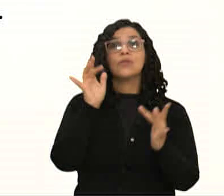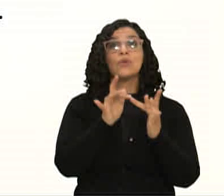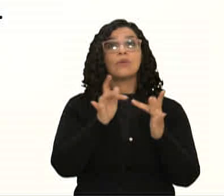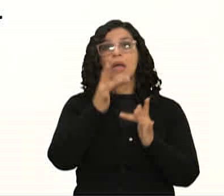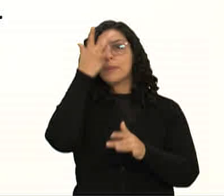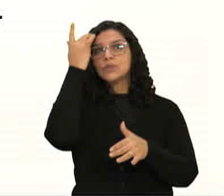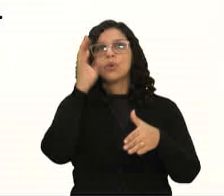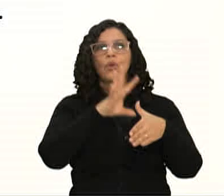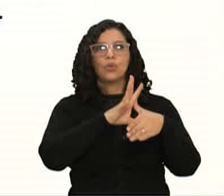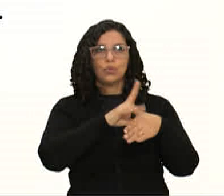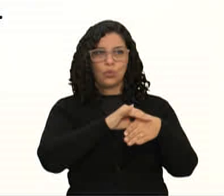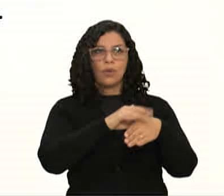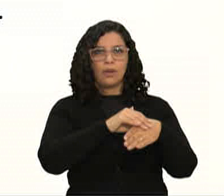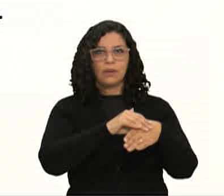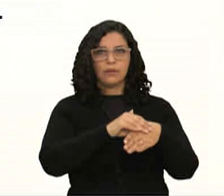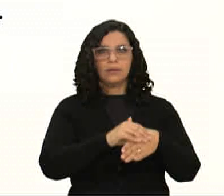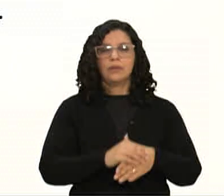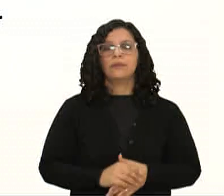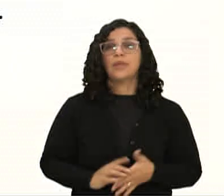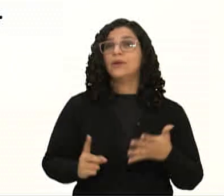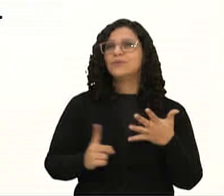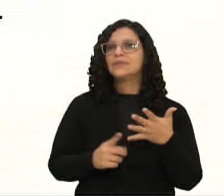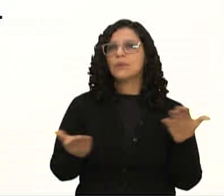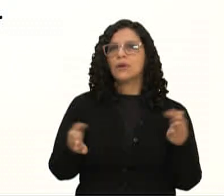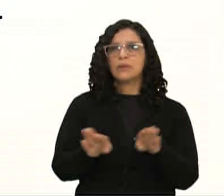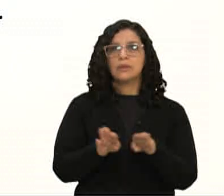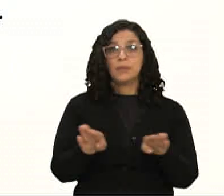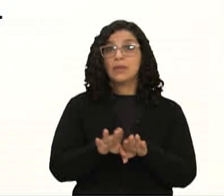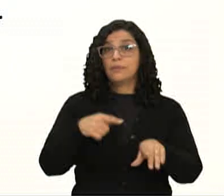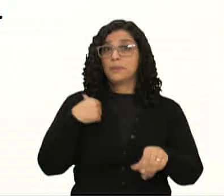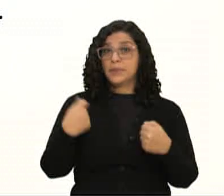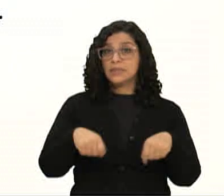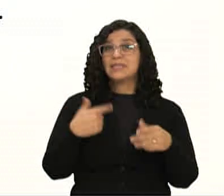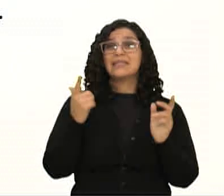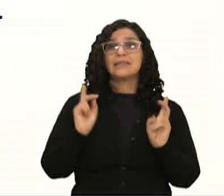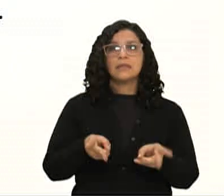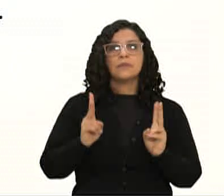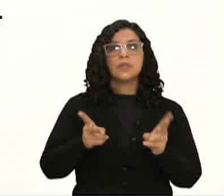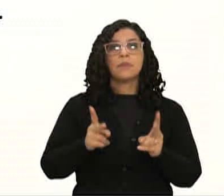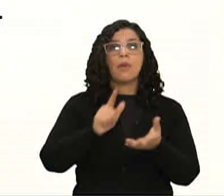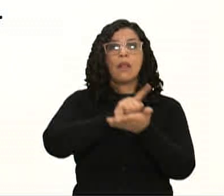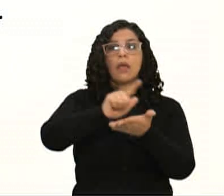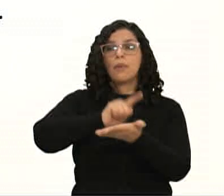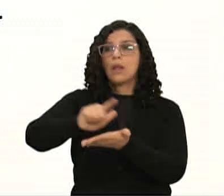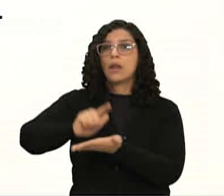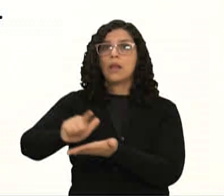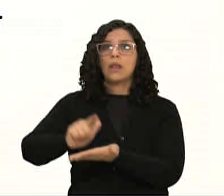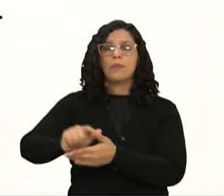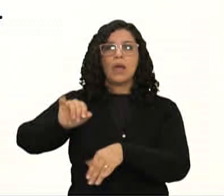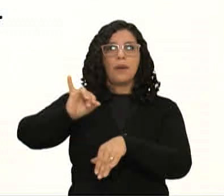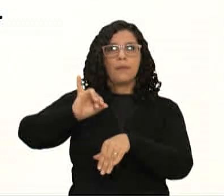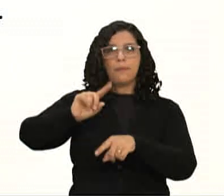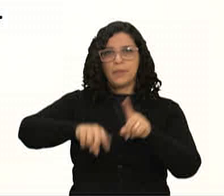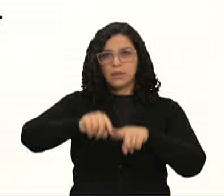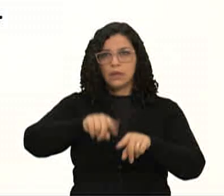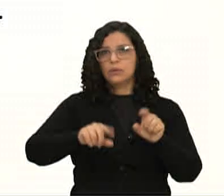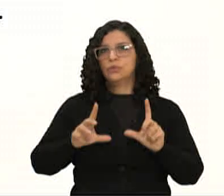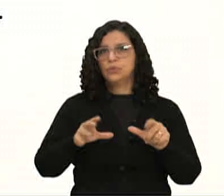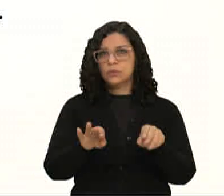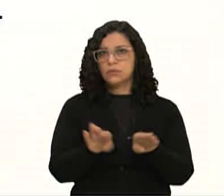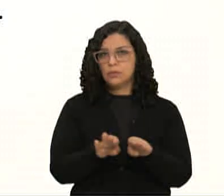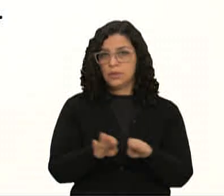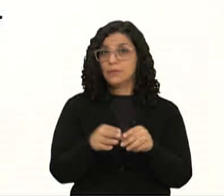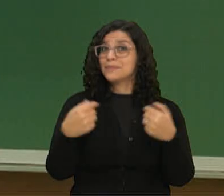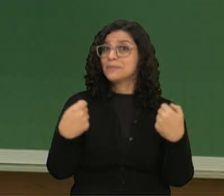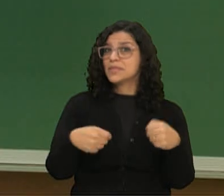doente. E clean and disinfect frequently touched objects and surfaces. Então,